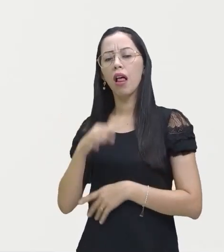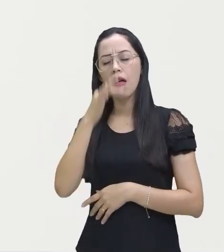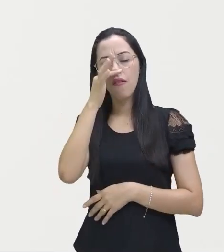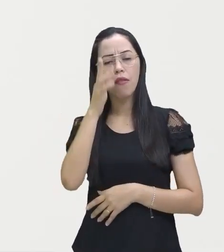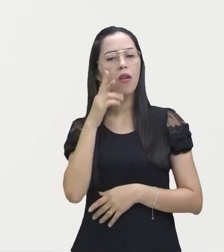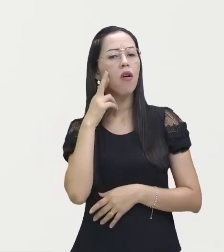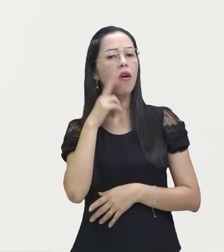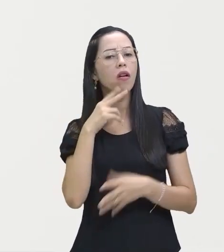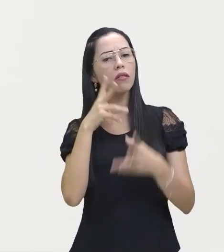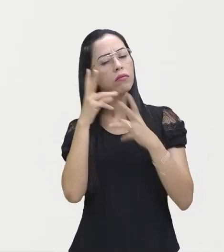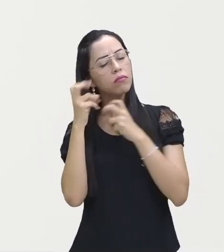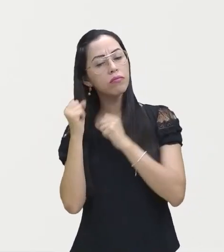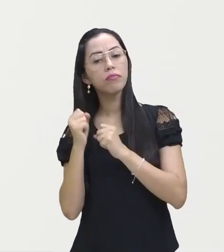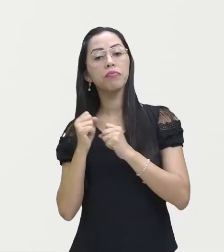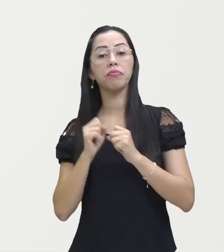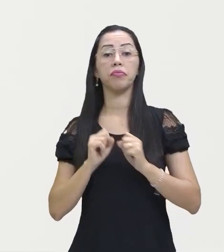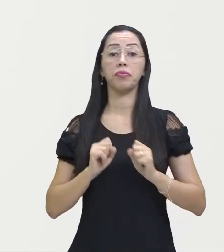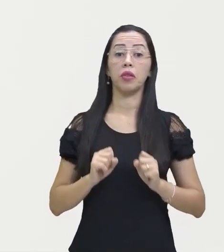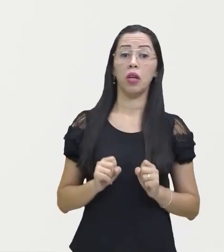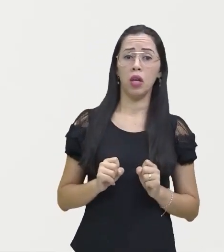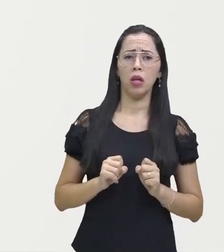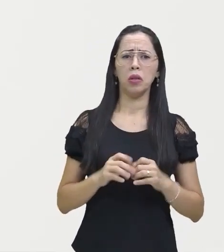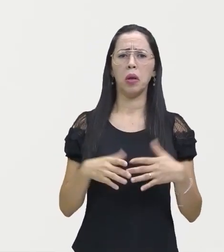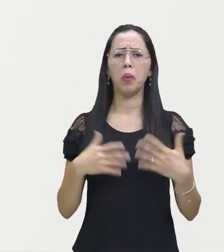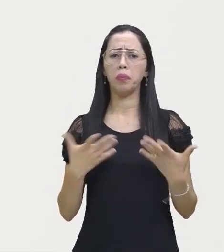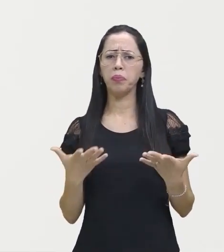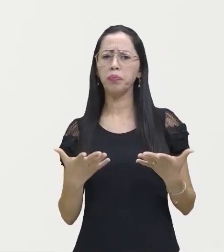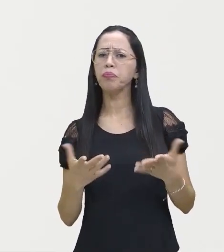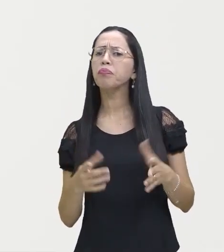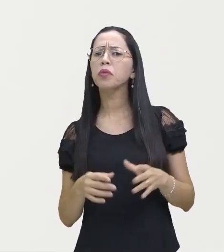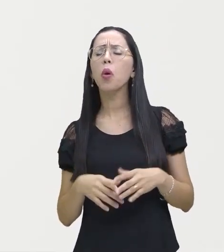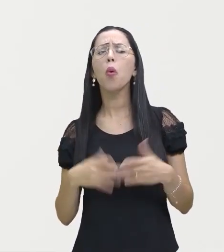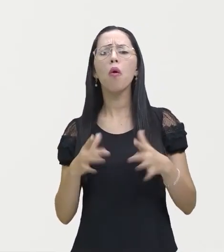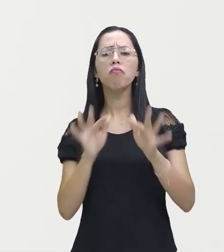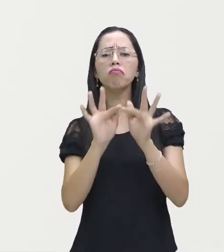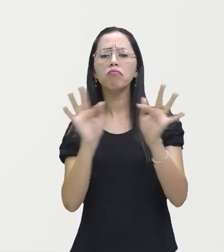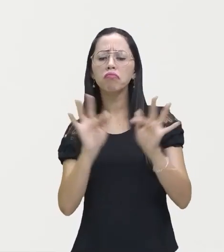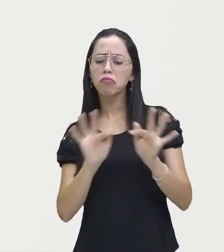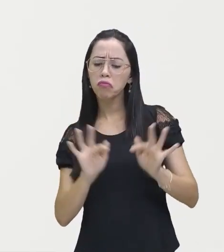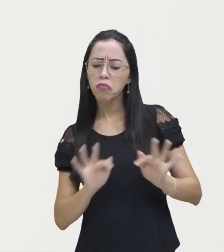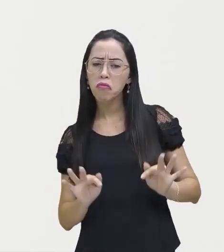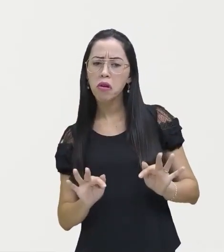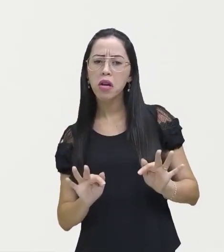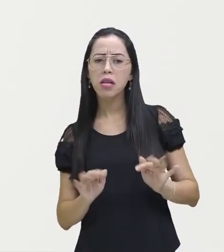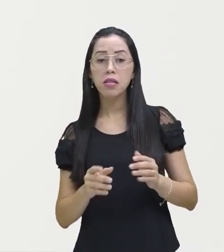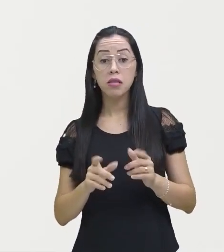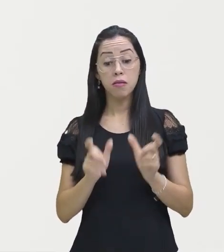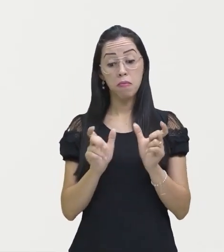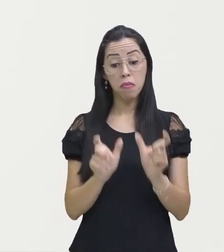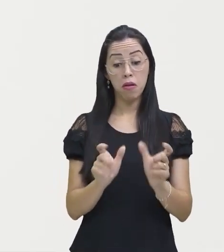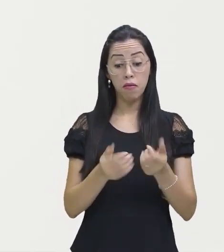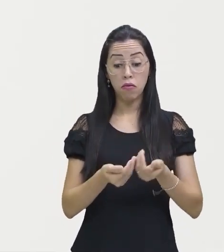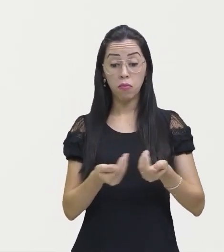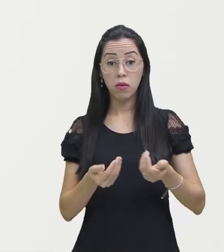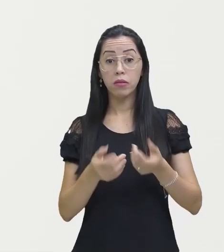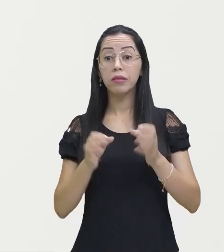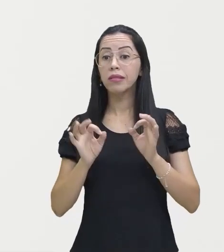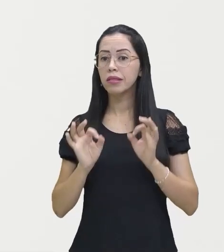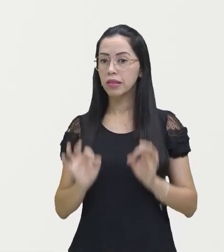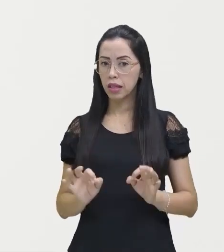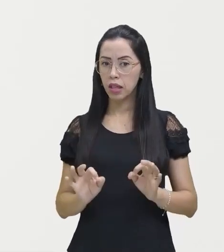assim, bem assim. Que frase abaixo está escrita com os espaços